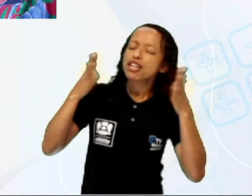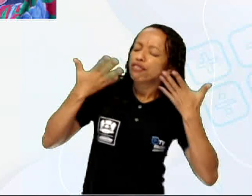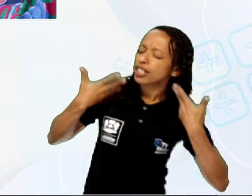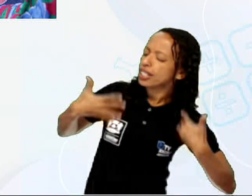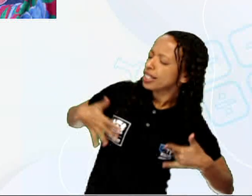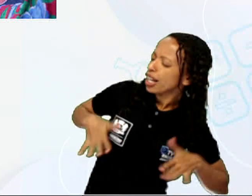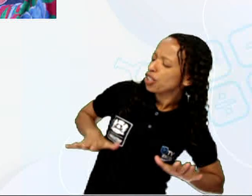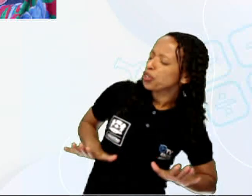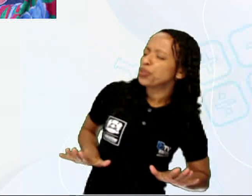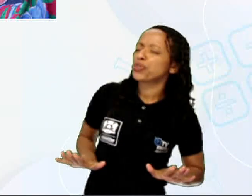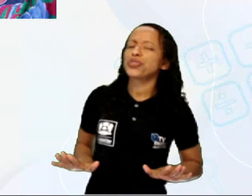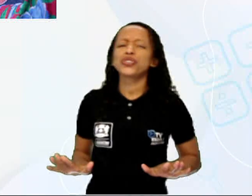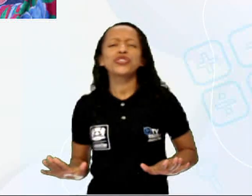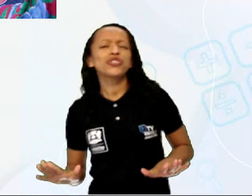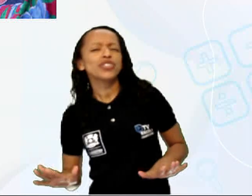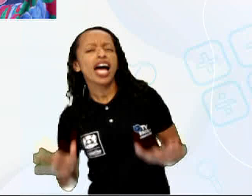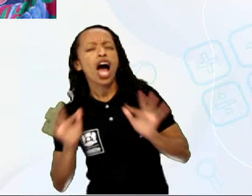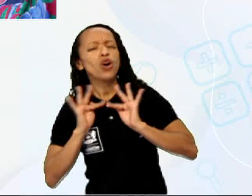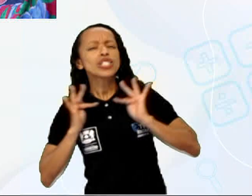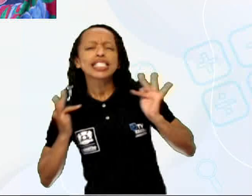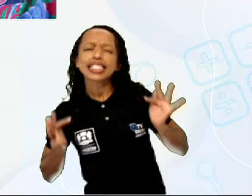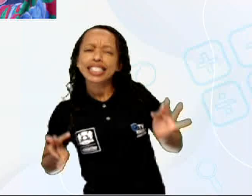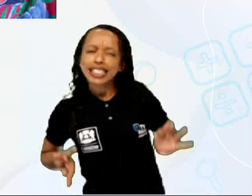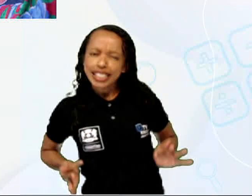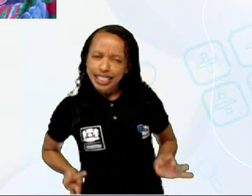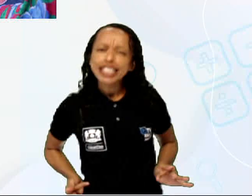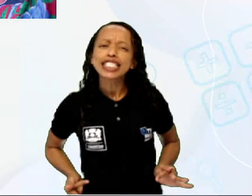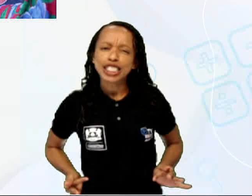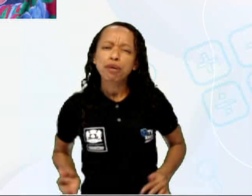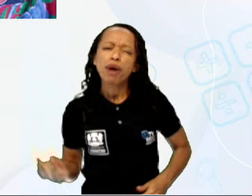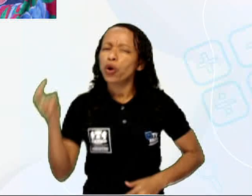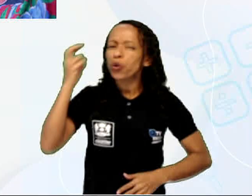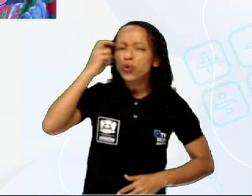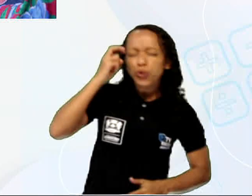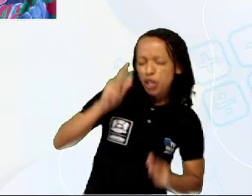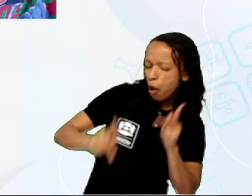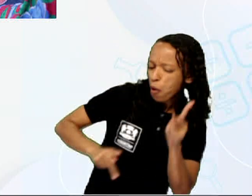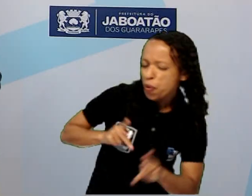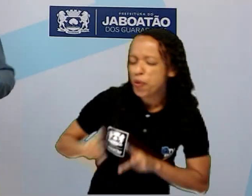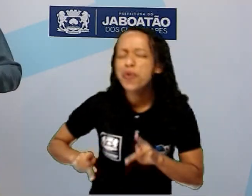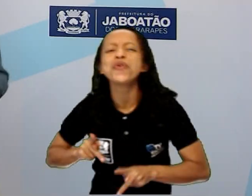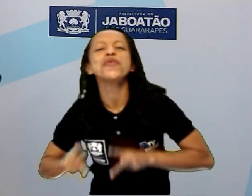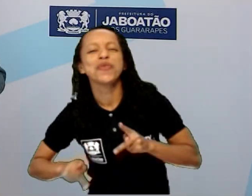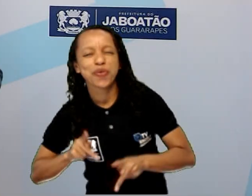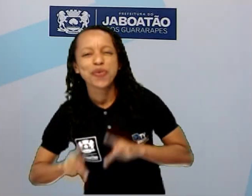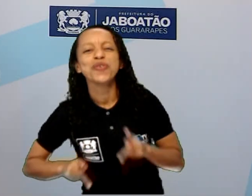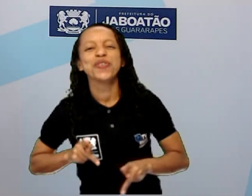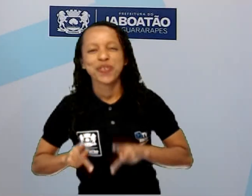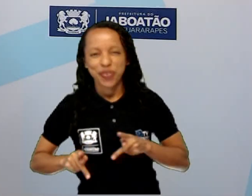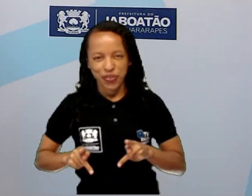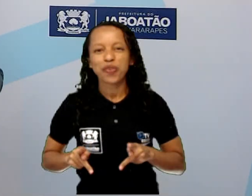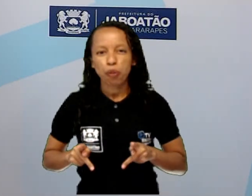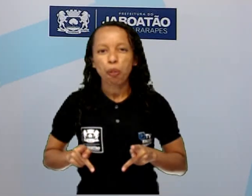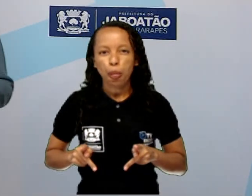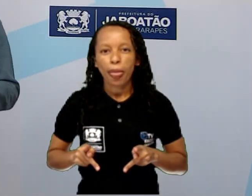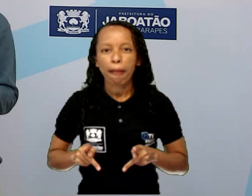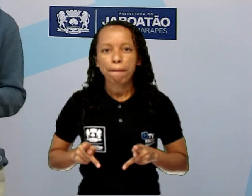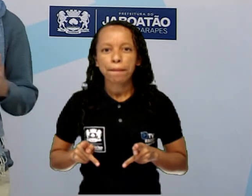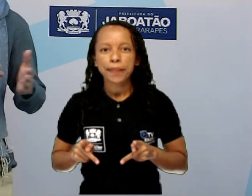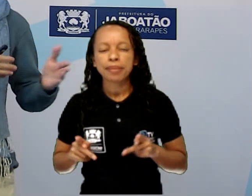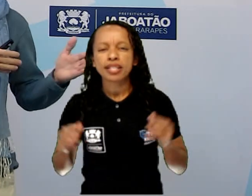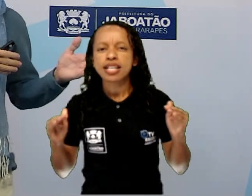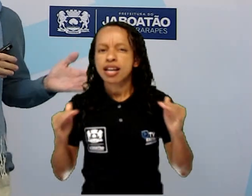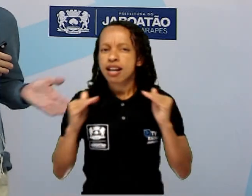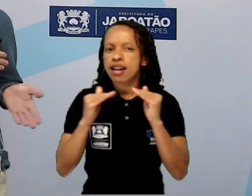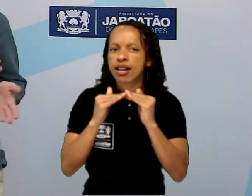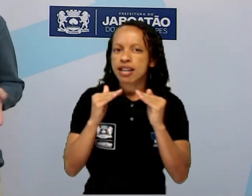muito aparato, não tem muito enfeite. É a cultura do povão, vamos falar assim para que fique claro. Então, ela não está associada